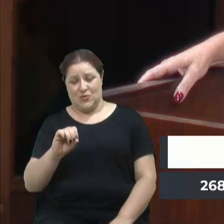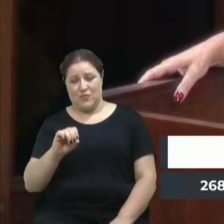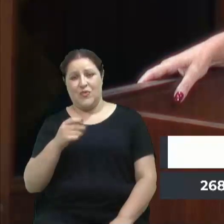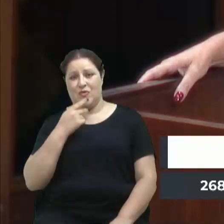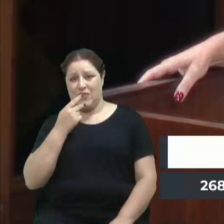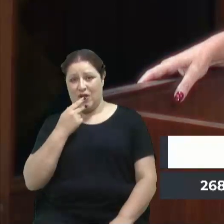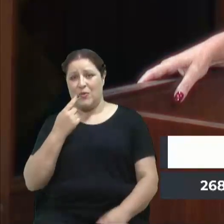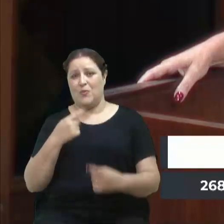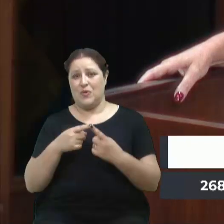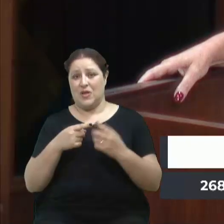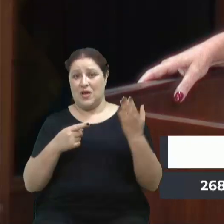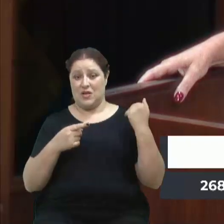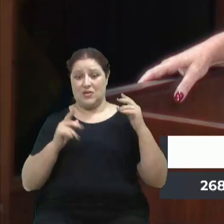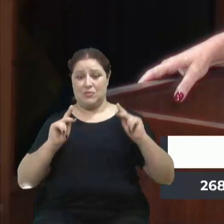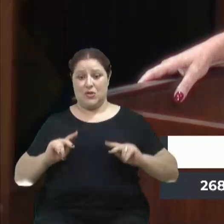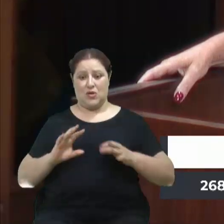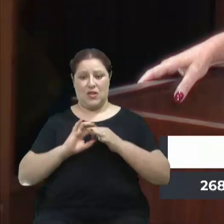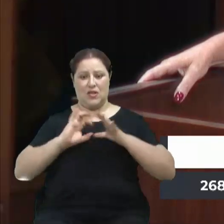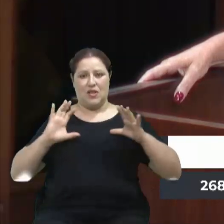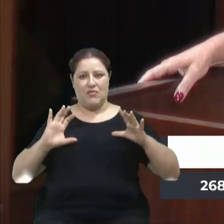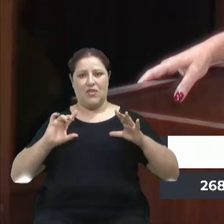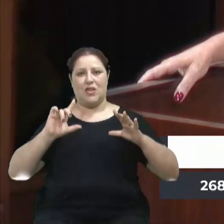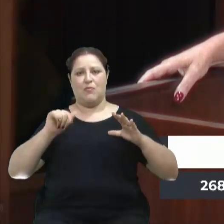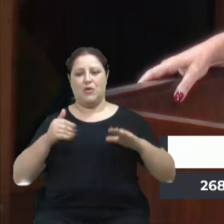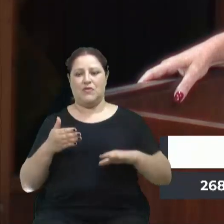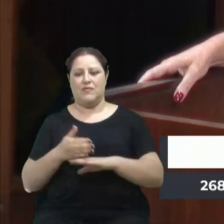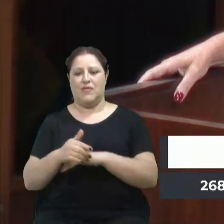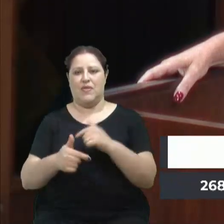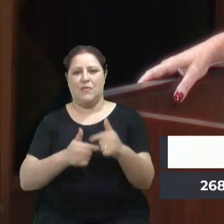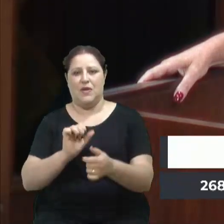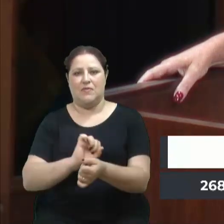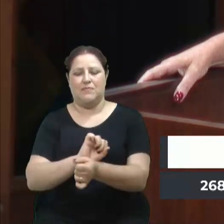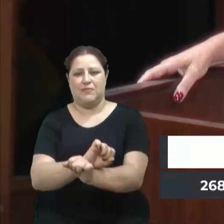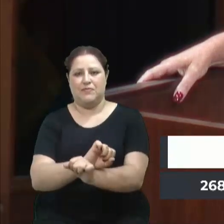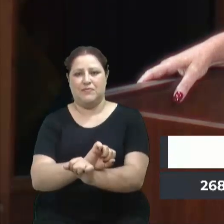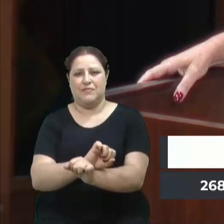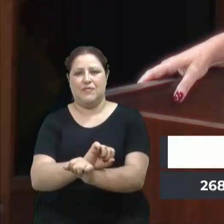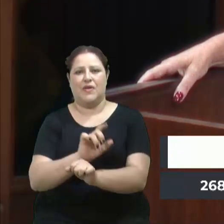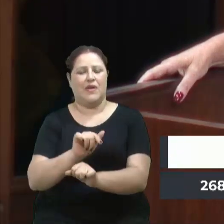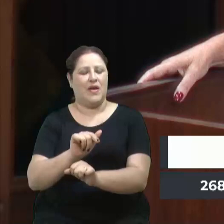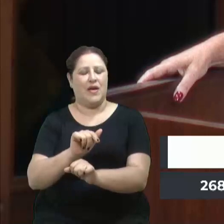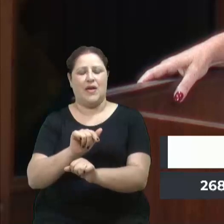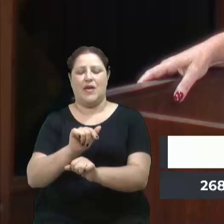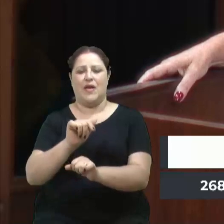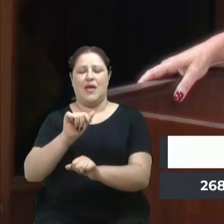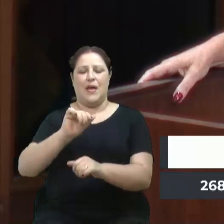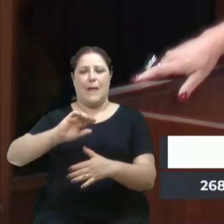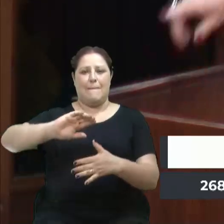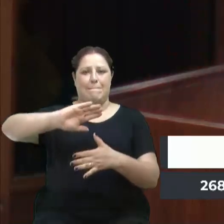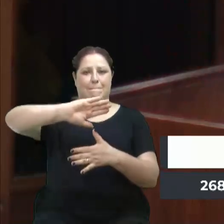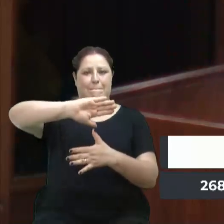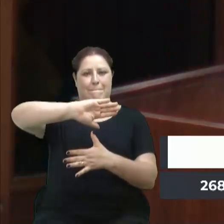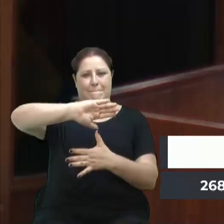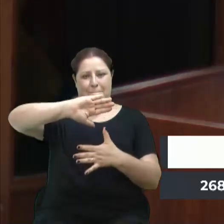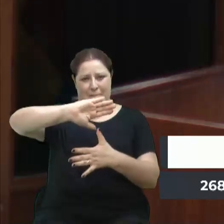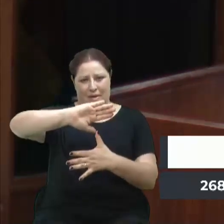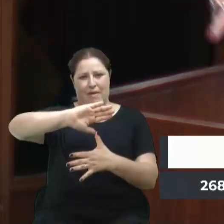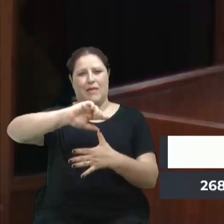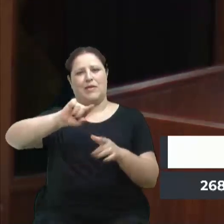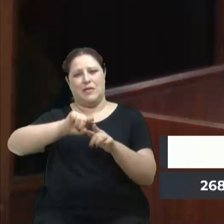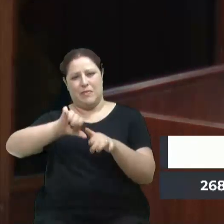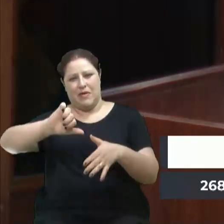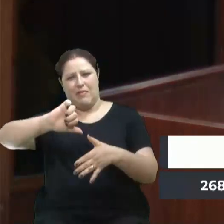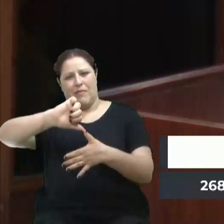escravizado, eles não eram escravos, do Brasil e da América, foi um dos piores do mundo. Nem na antiga Roma,